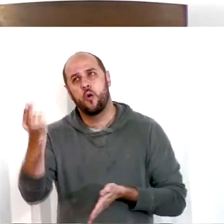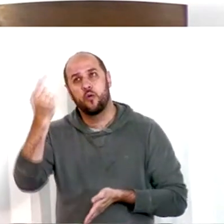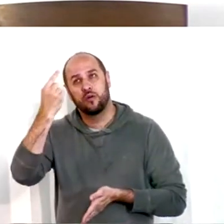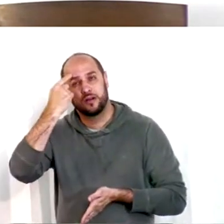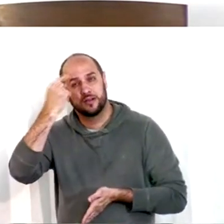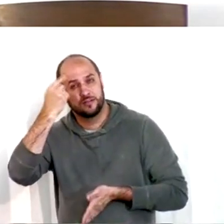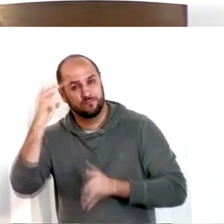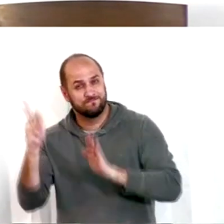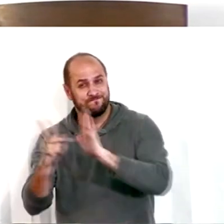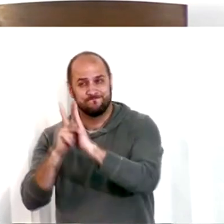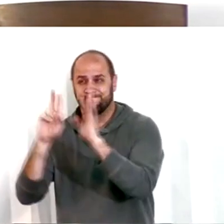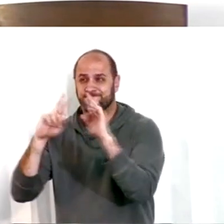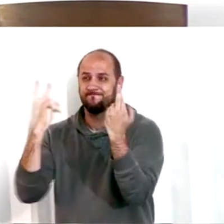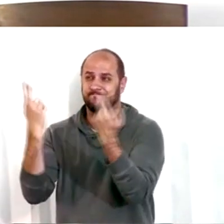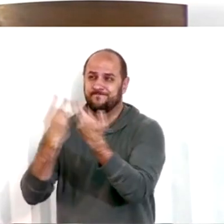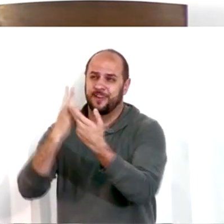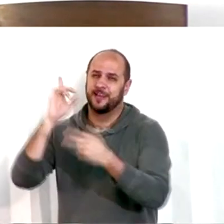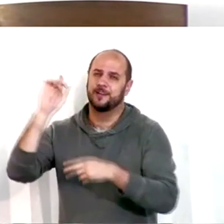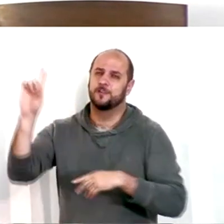princípios do reino de Deus?